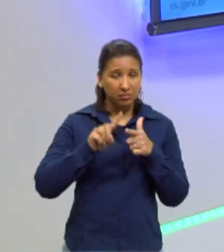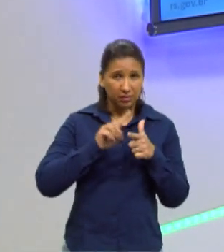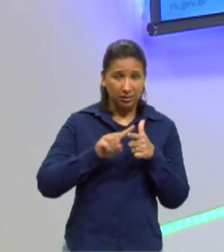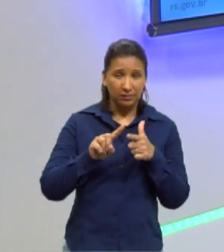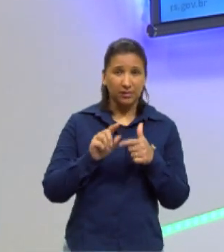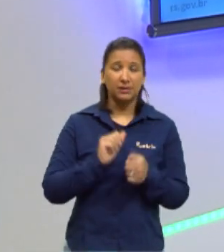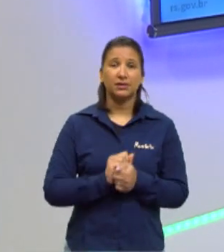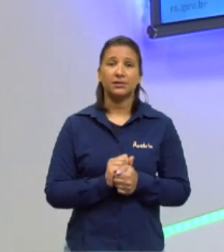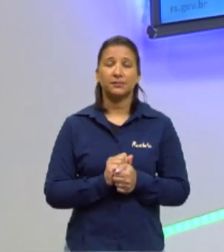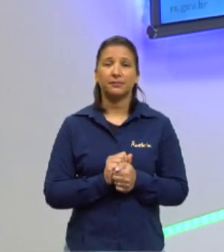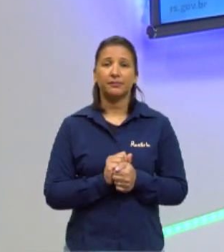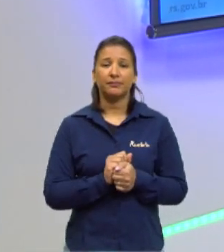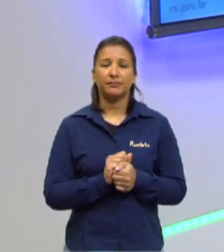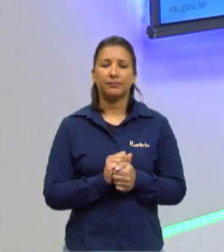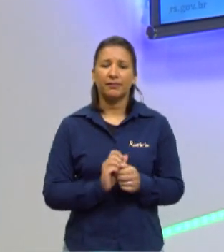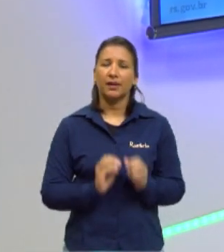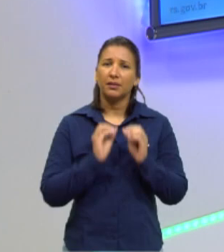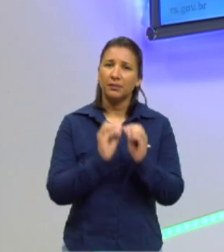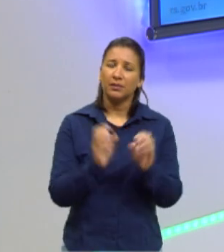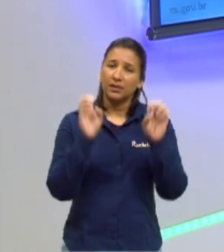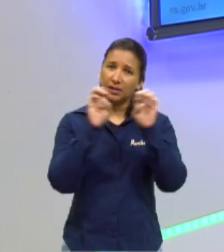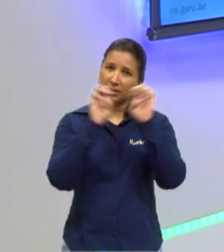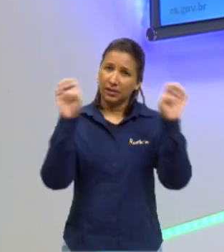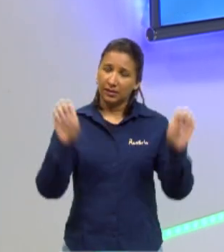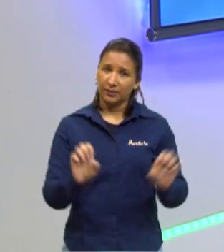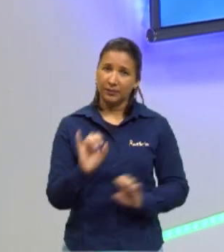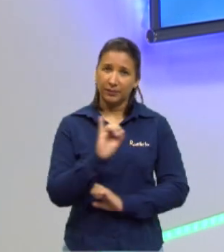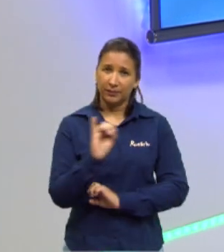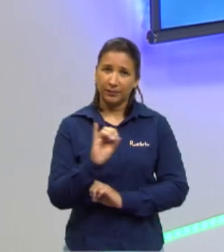onde aparecem essas equações irracionais.